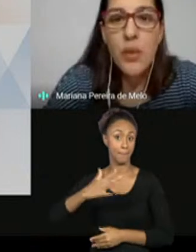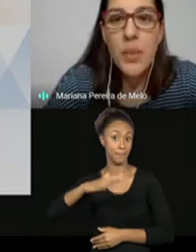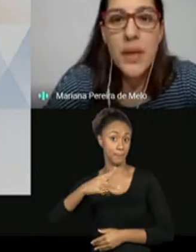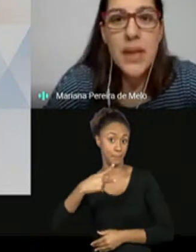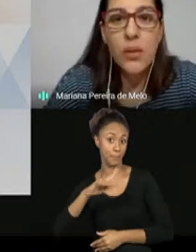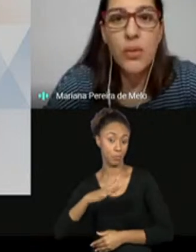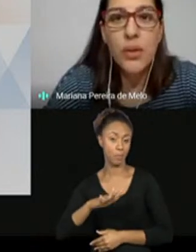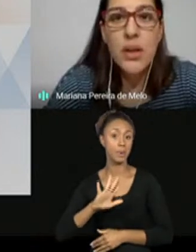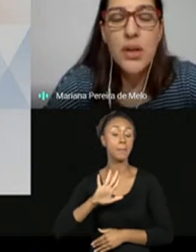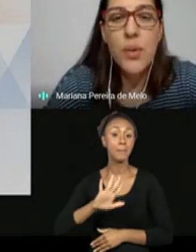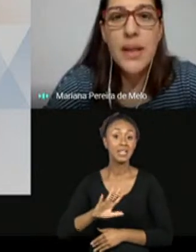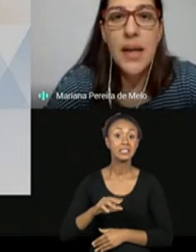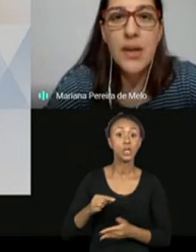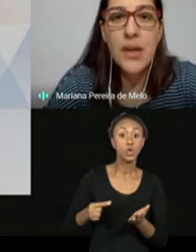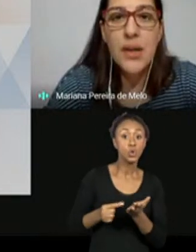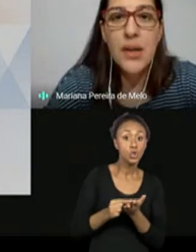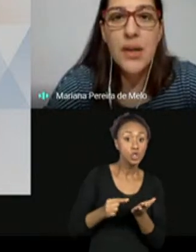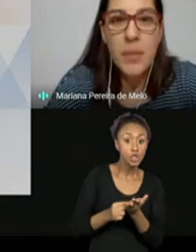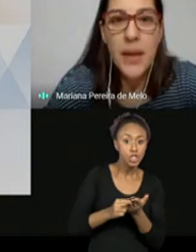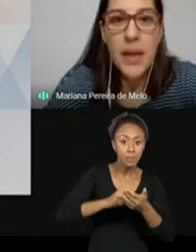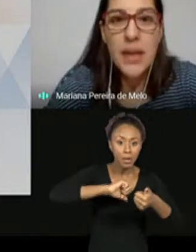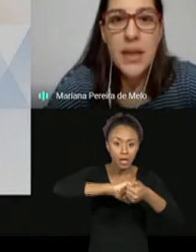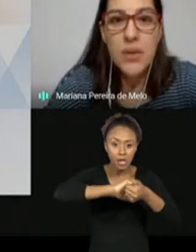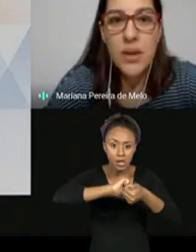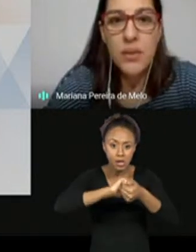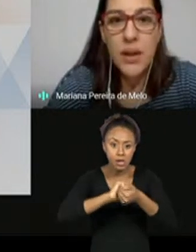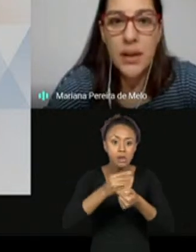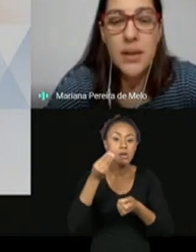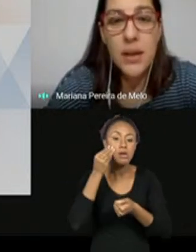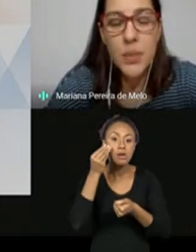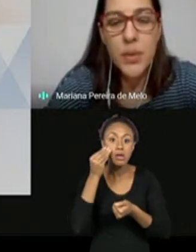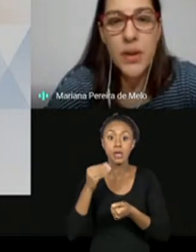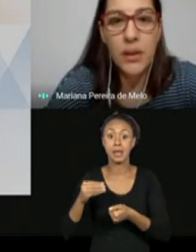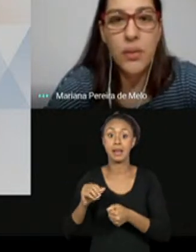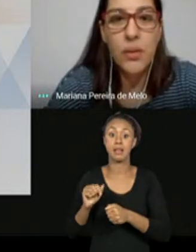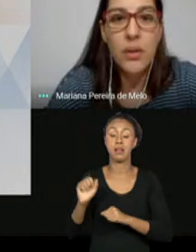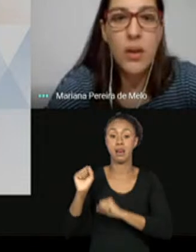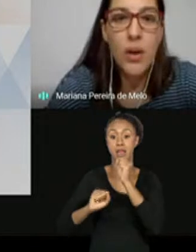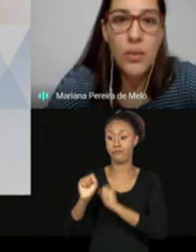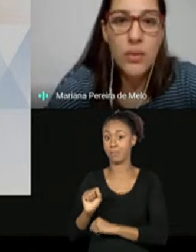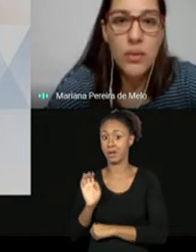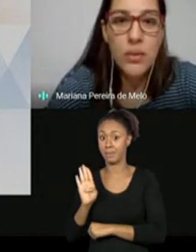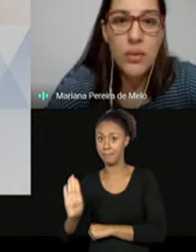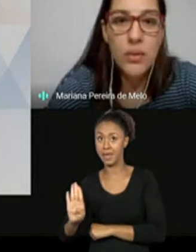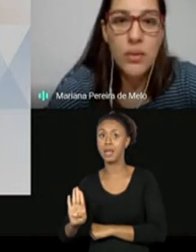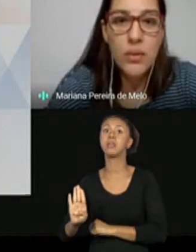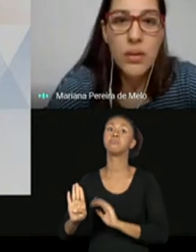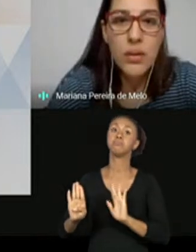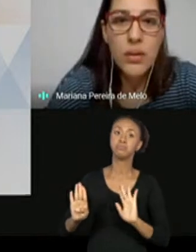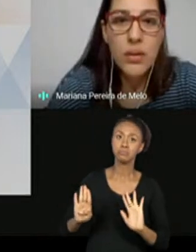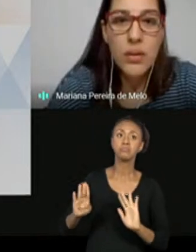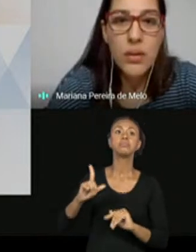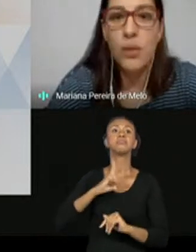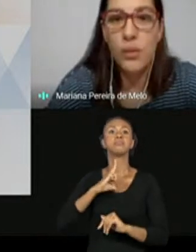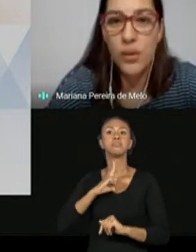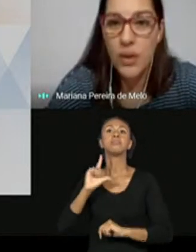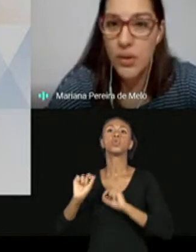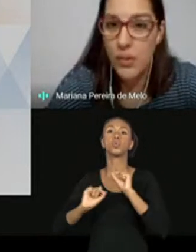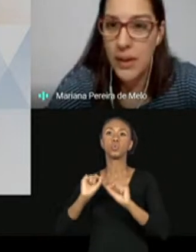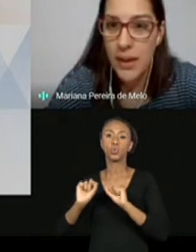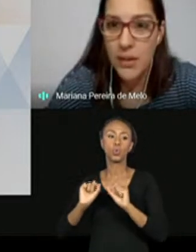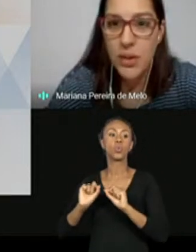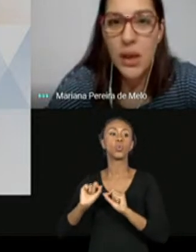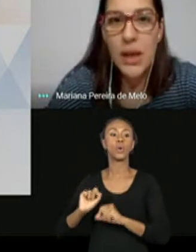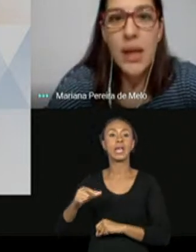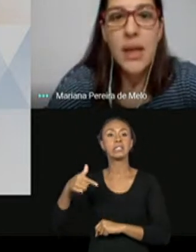chip não passar no controle de qualidade na fábrica B é 0,03%, logo 97% de passar no controle